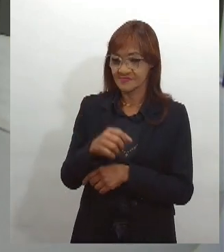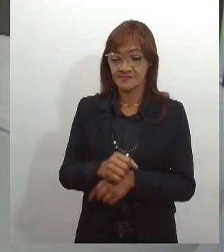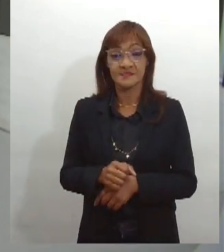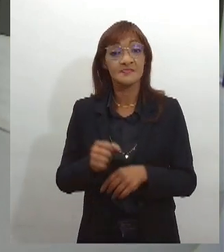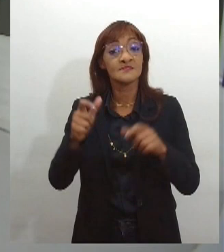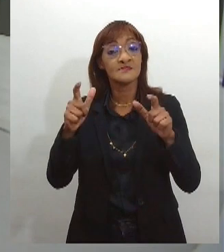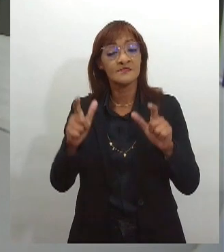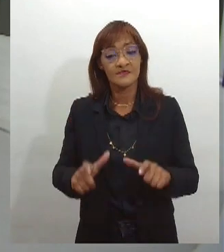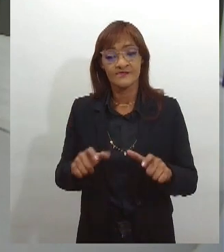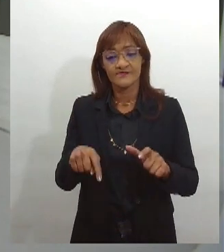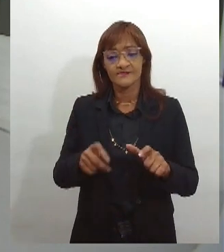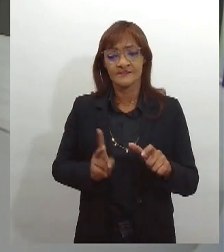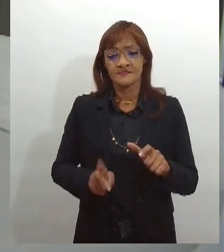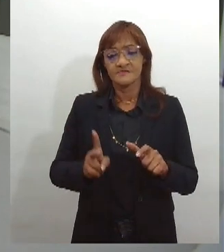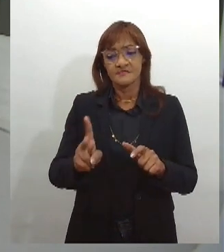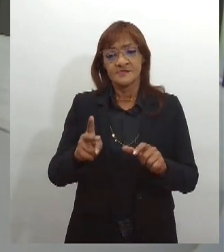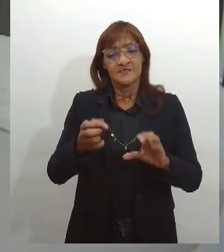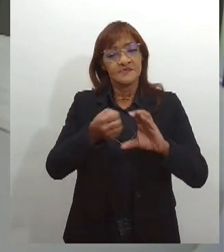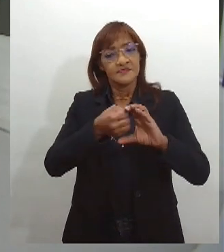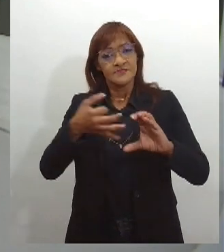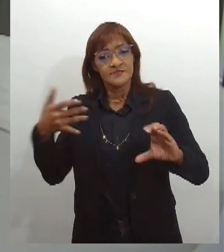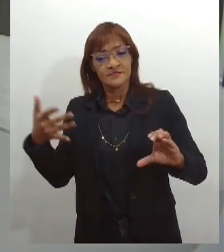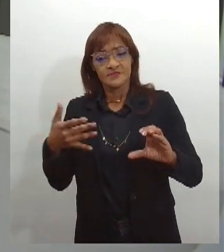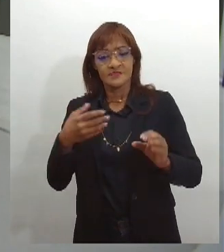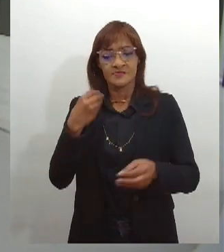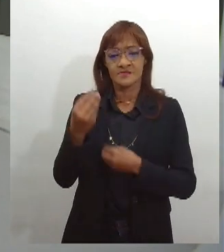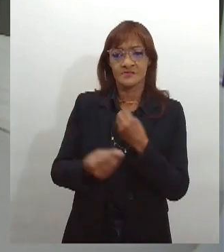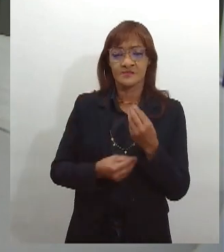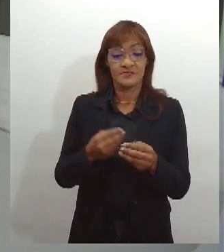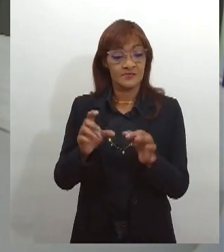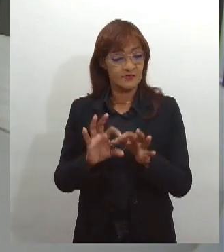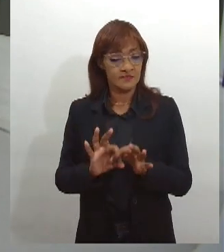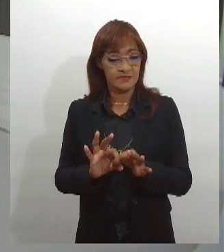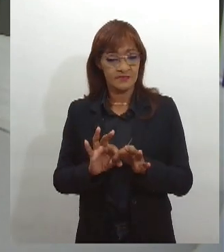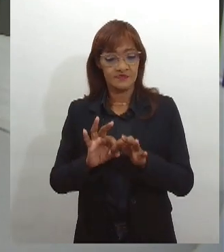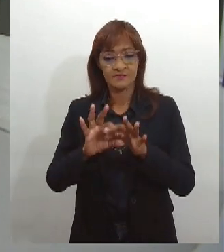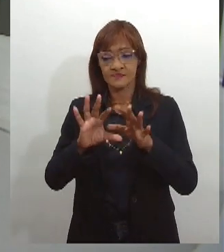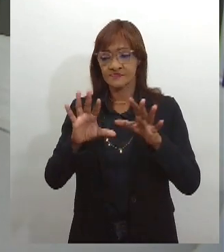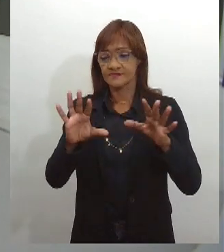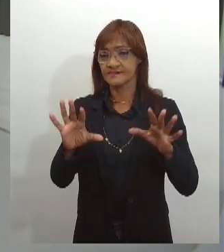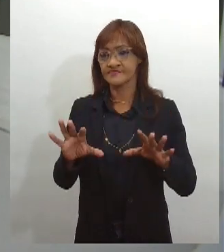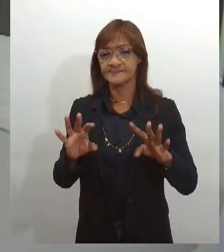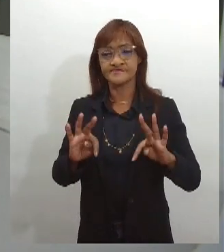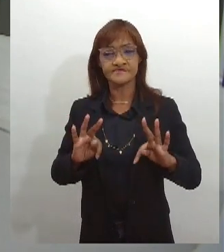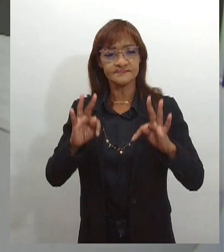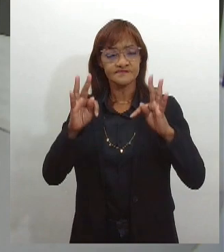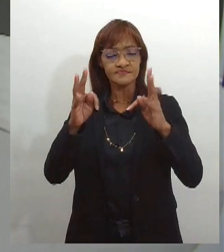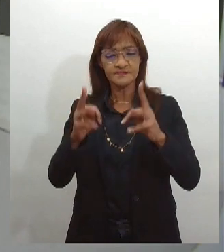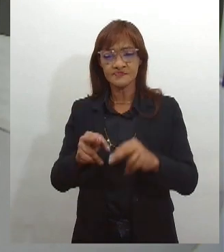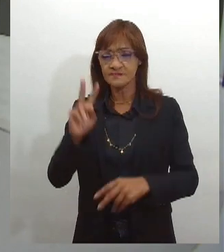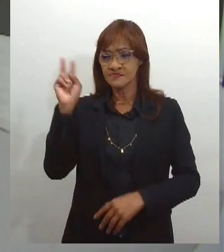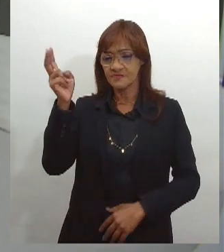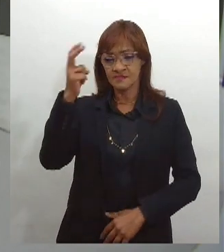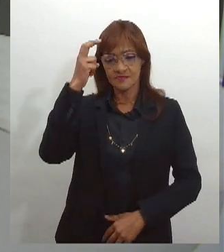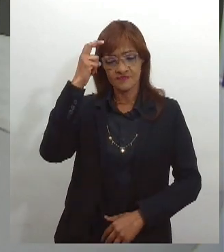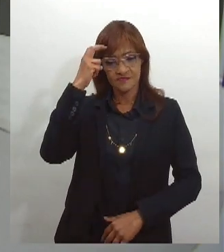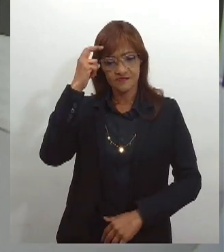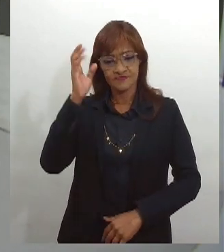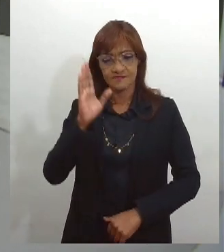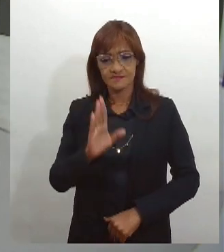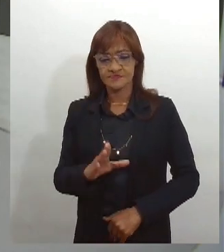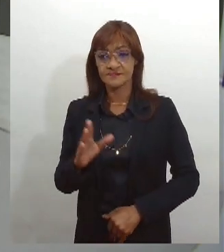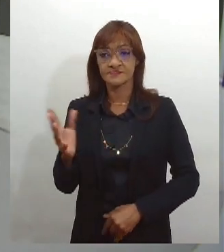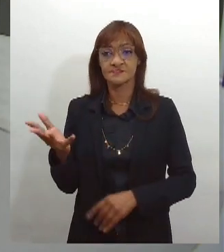essa característica de ser democrático, né? Todas as manifestações culturais, artísticas, musicais e